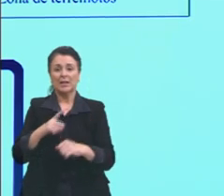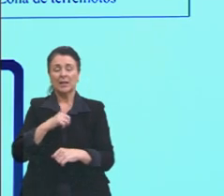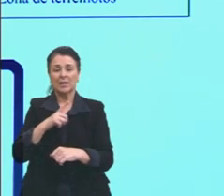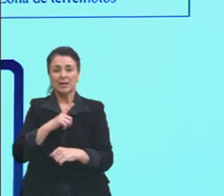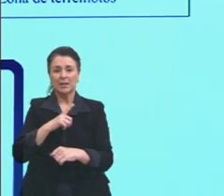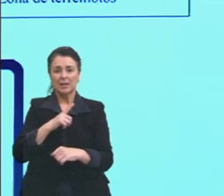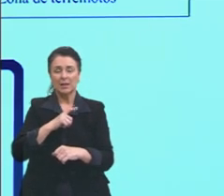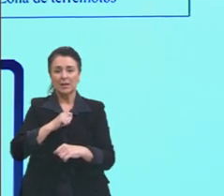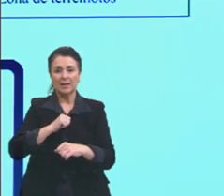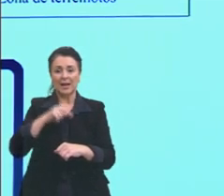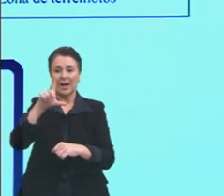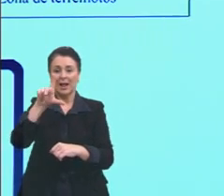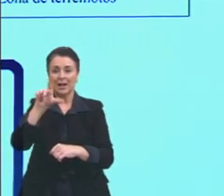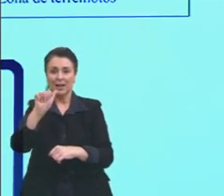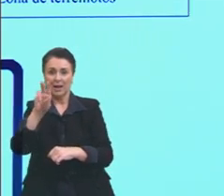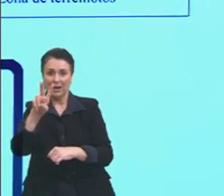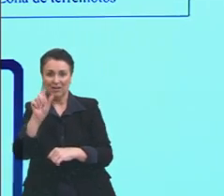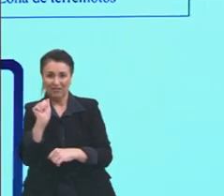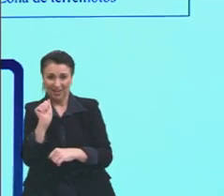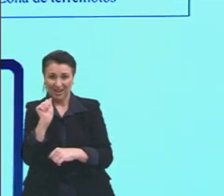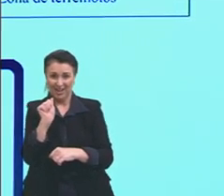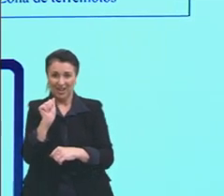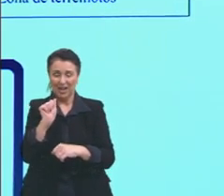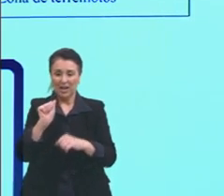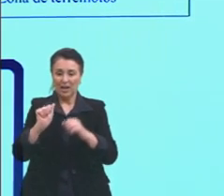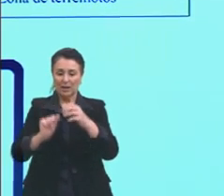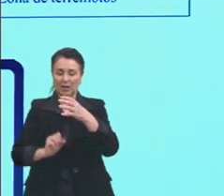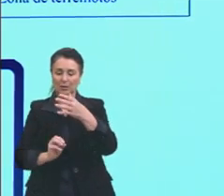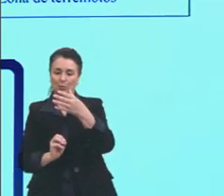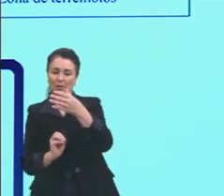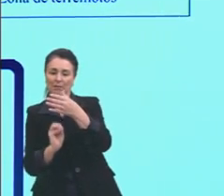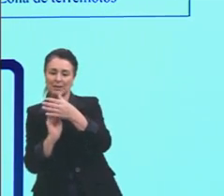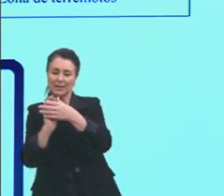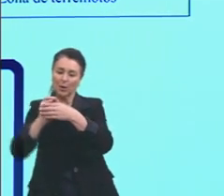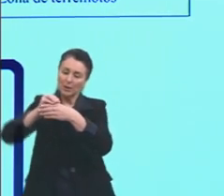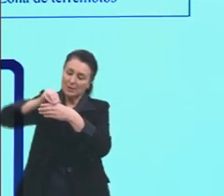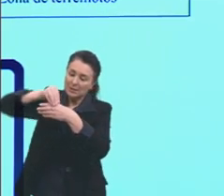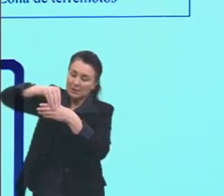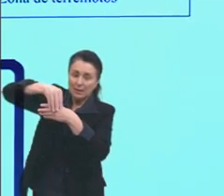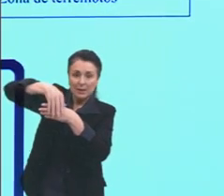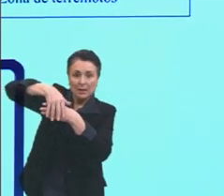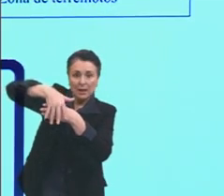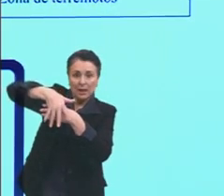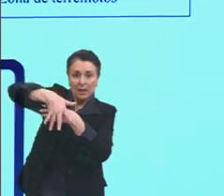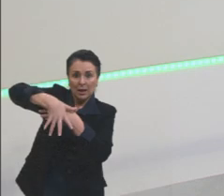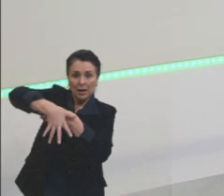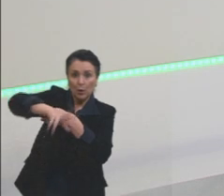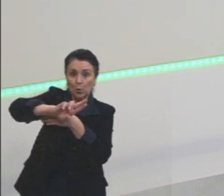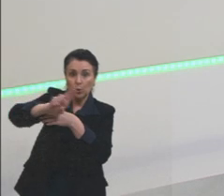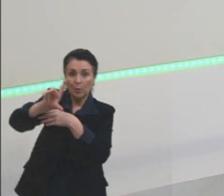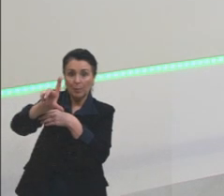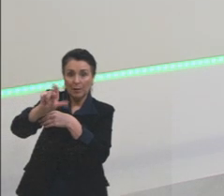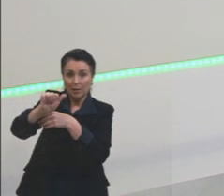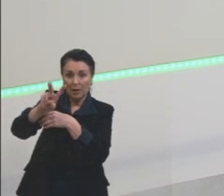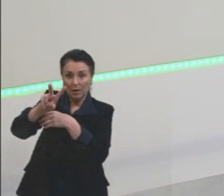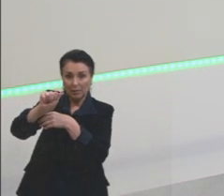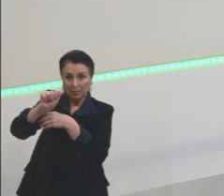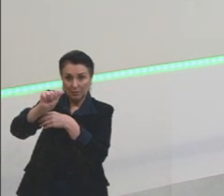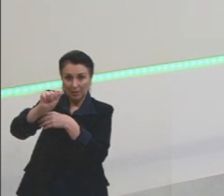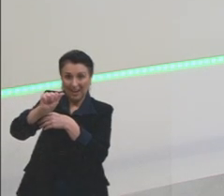essa lava né quando ela venha a superfície a gente chama de lava não é larva viu pessoa lava